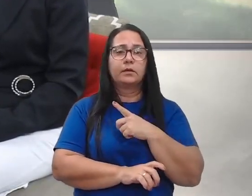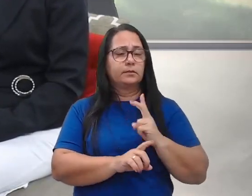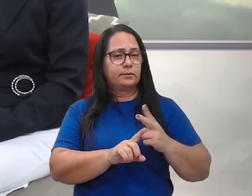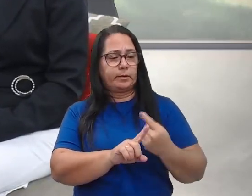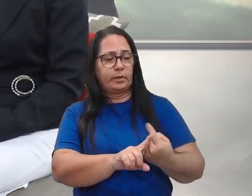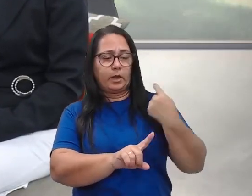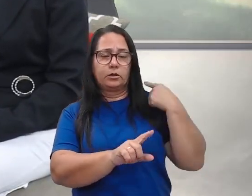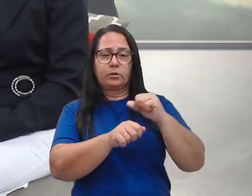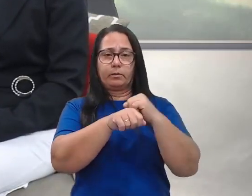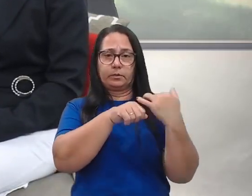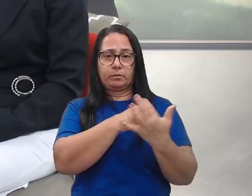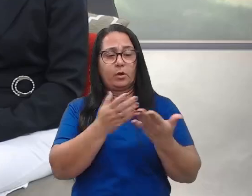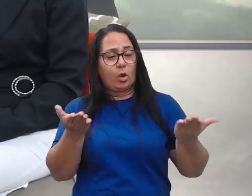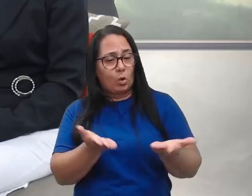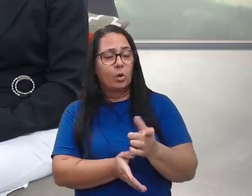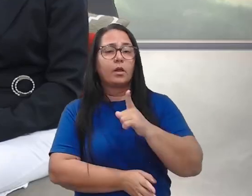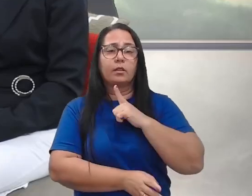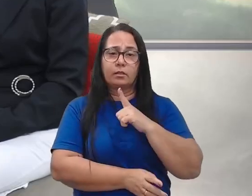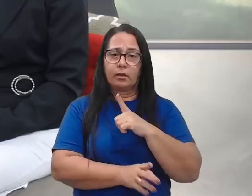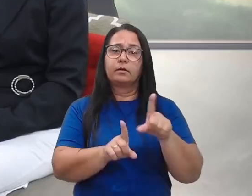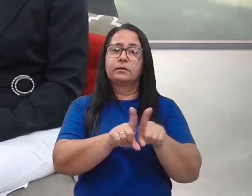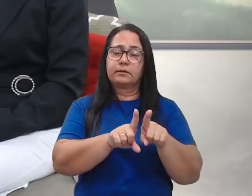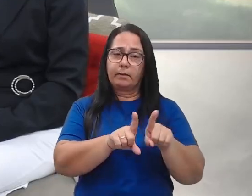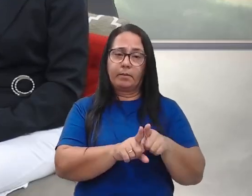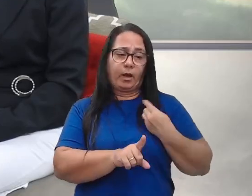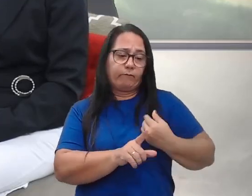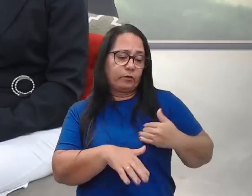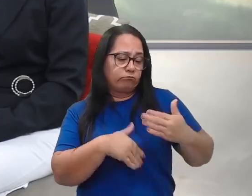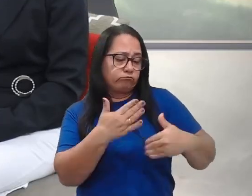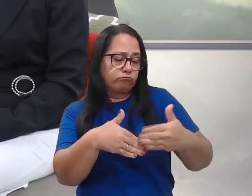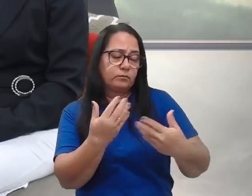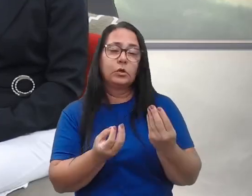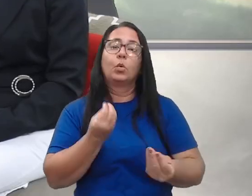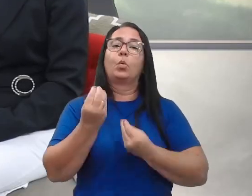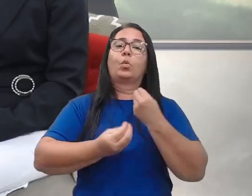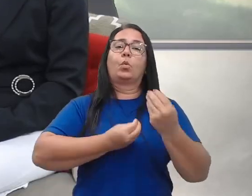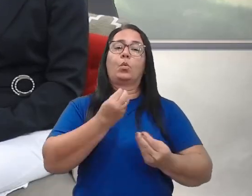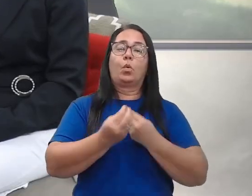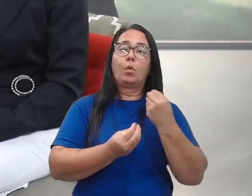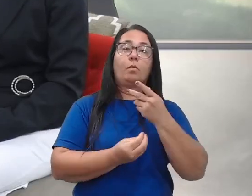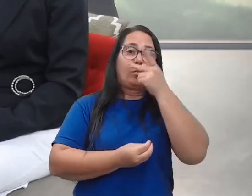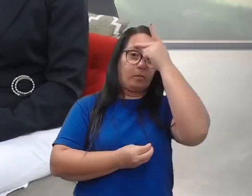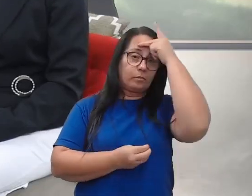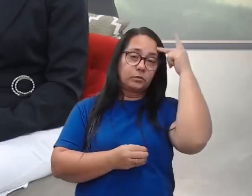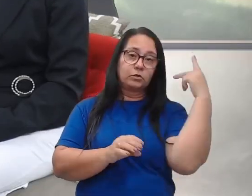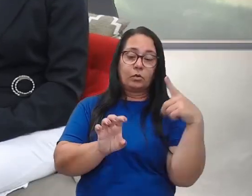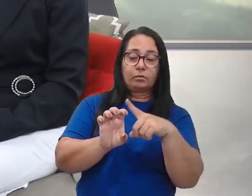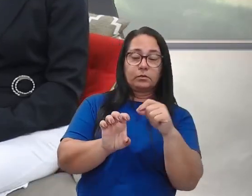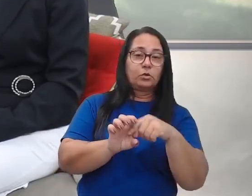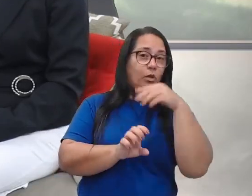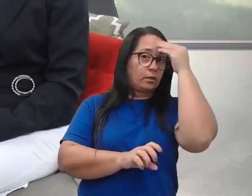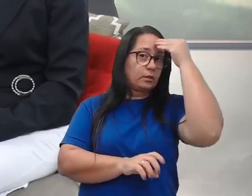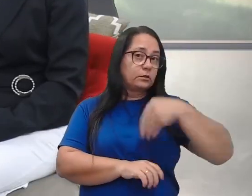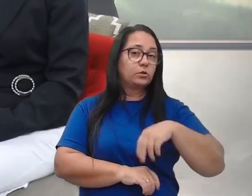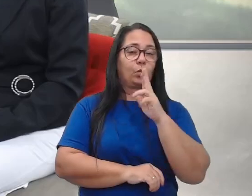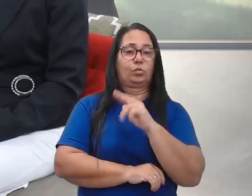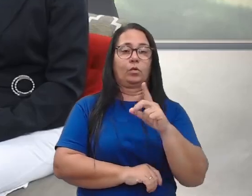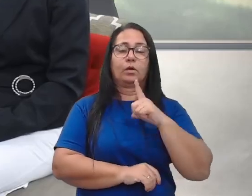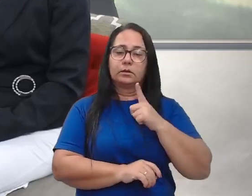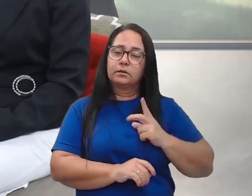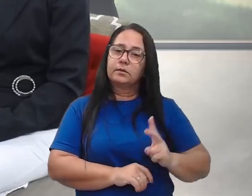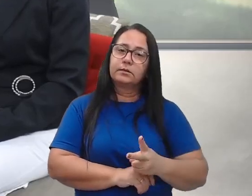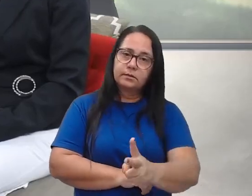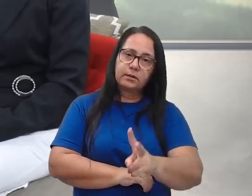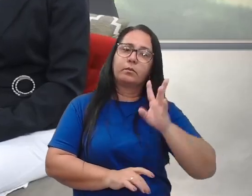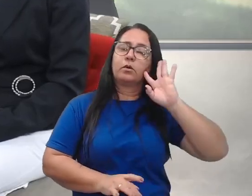presentes no decorrer da nossa vida. Então, como esses empresários, não desista nunca, porque há sempre um caminho de aprendizado, de escape,